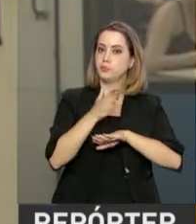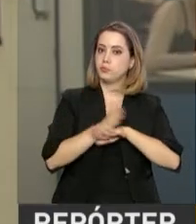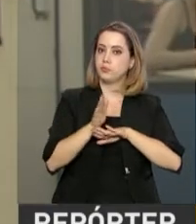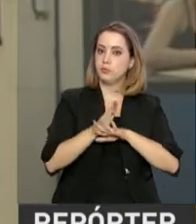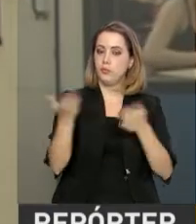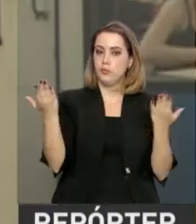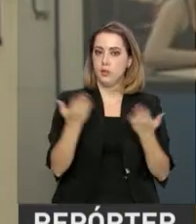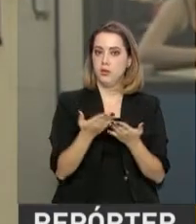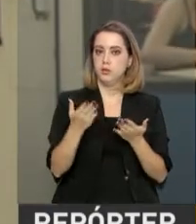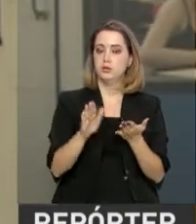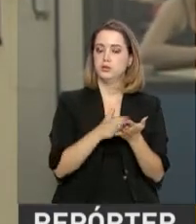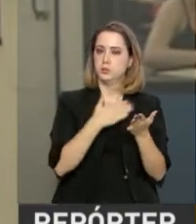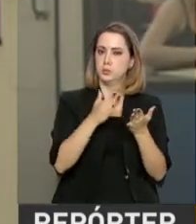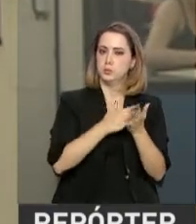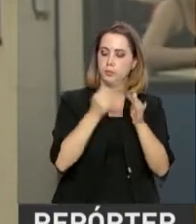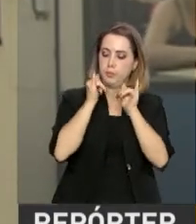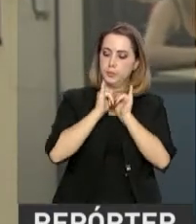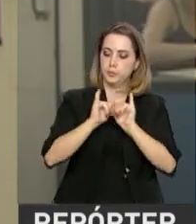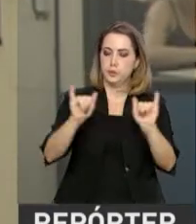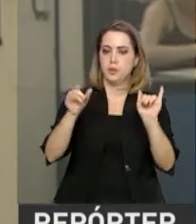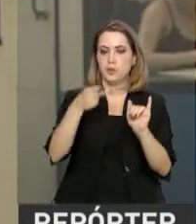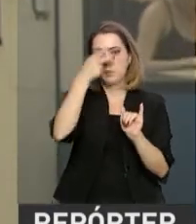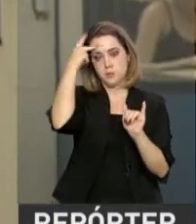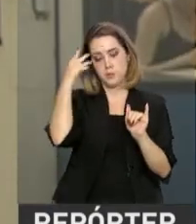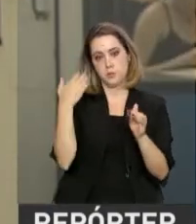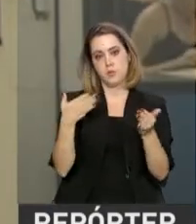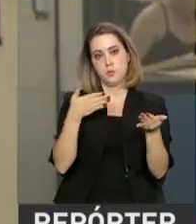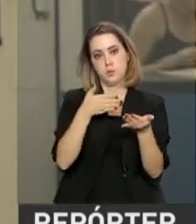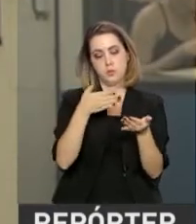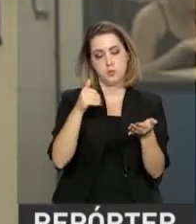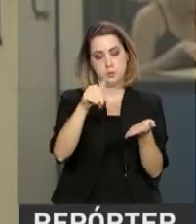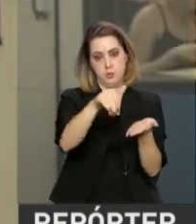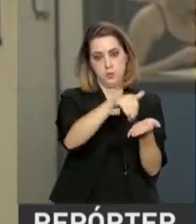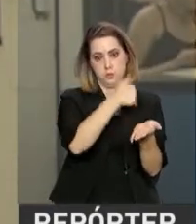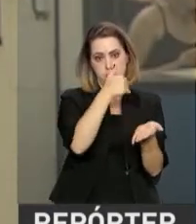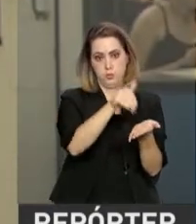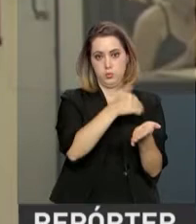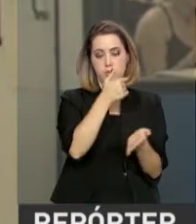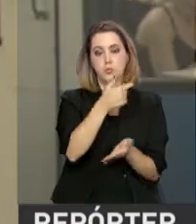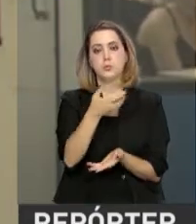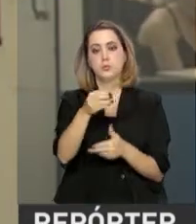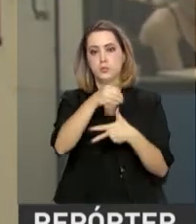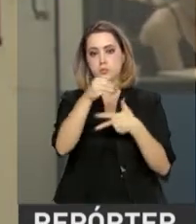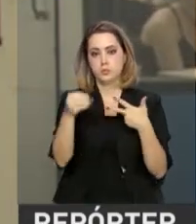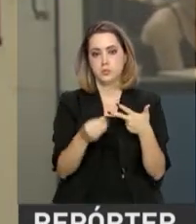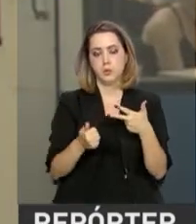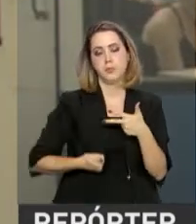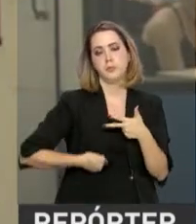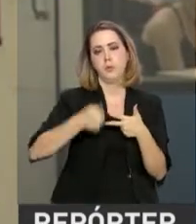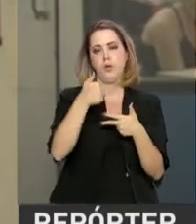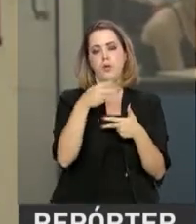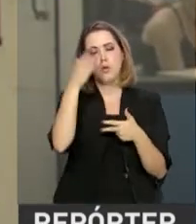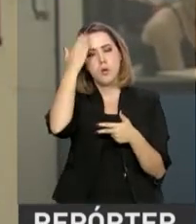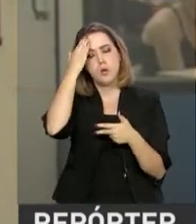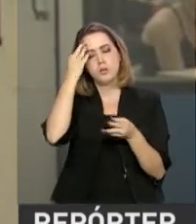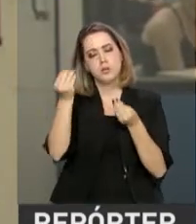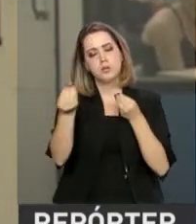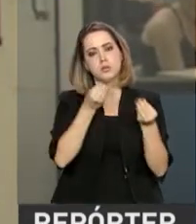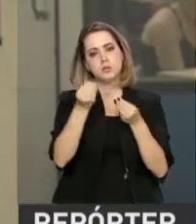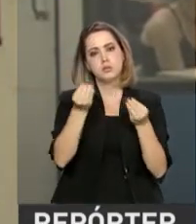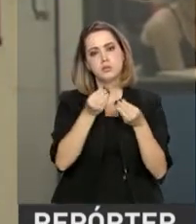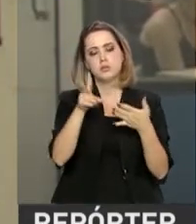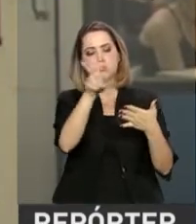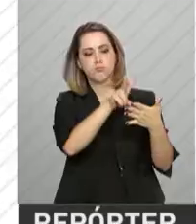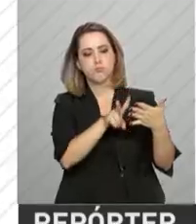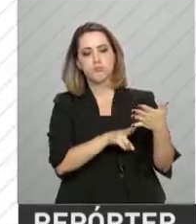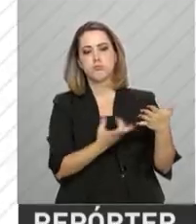a cartilha do participante da redação do enem a idéia é tornar mais transparente a metodologia de avaliação e orientar os